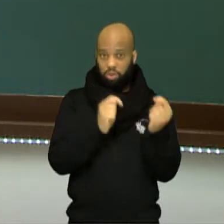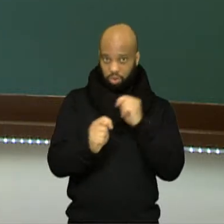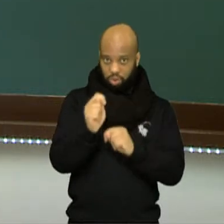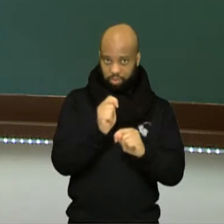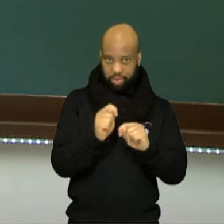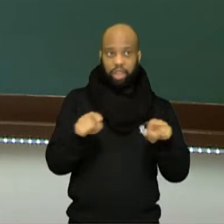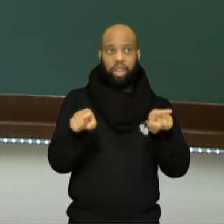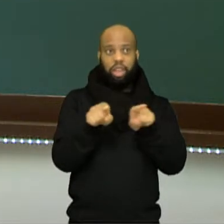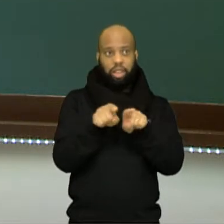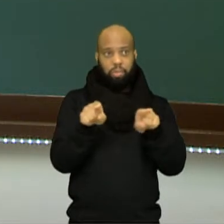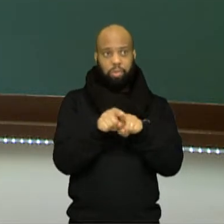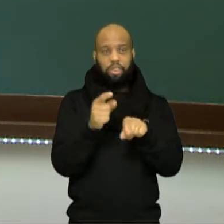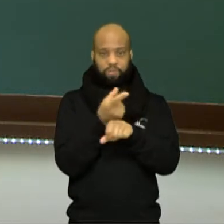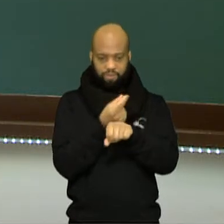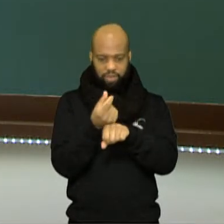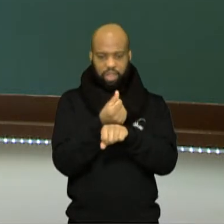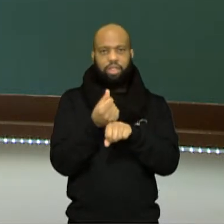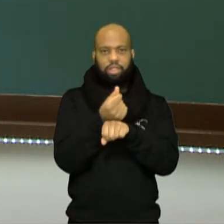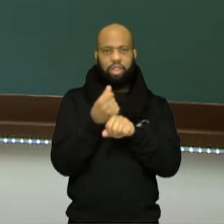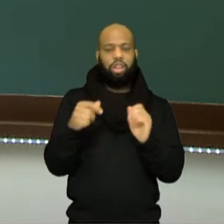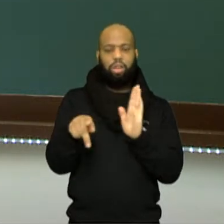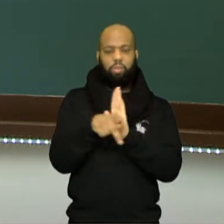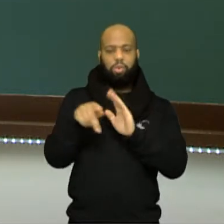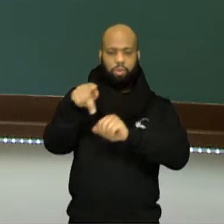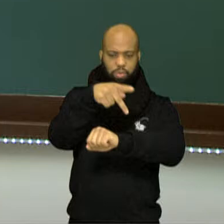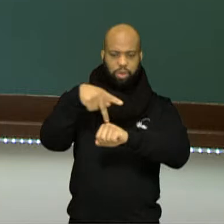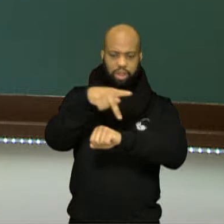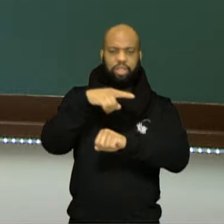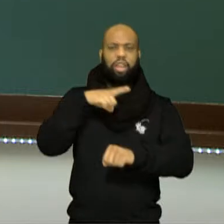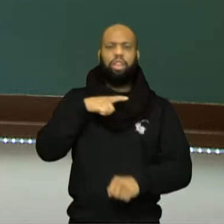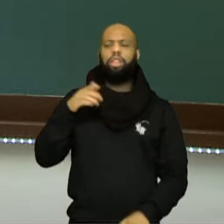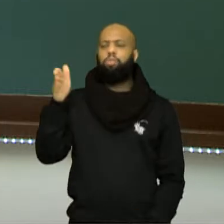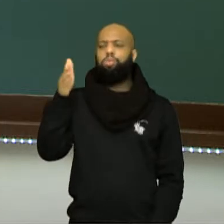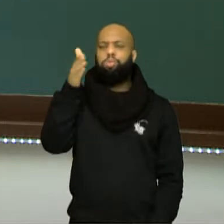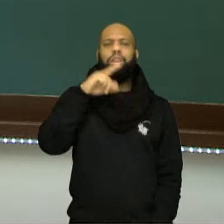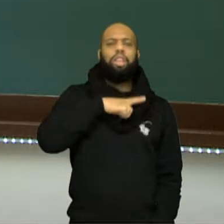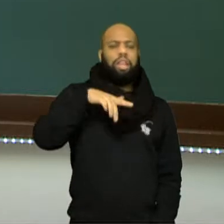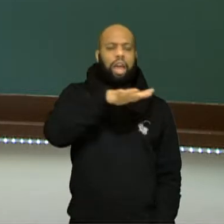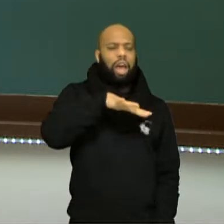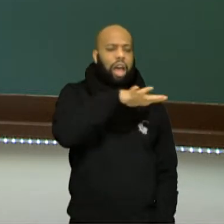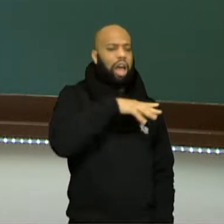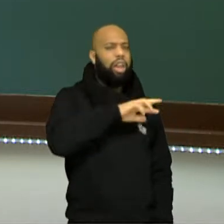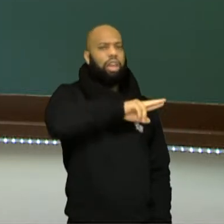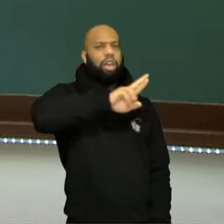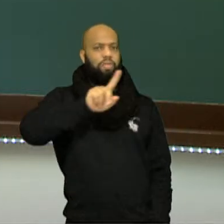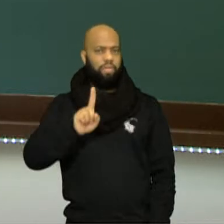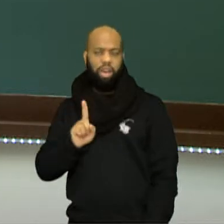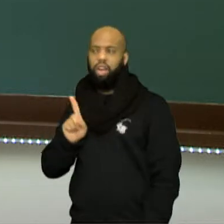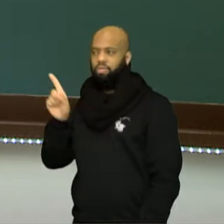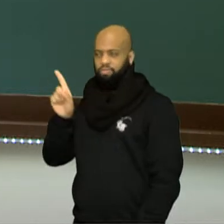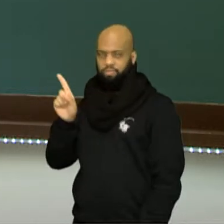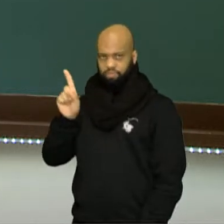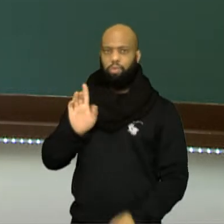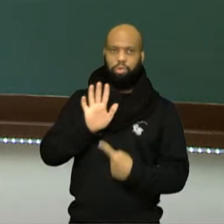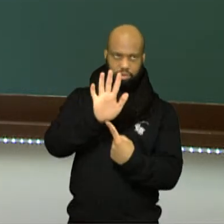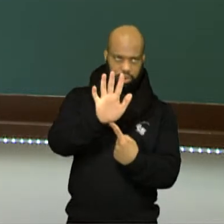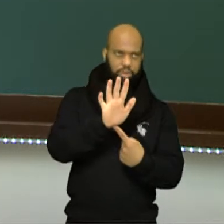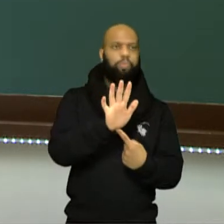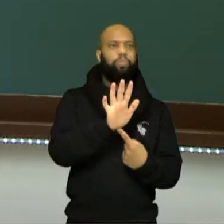aí por vários campos, por vários interesses dos cidadãos e das cidadãs brasileiras,